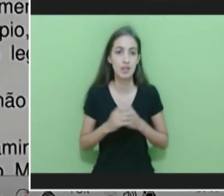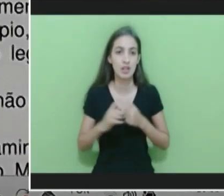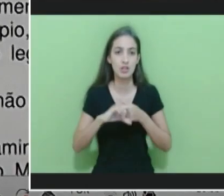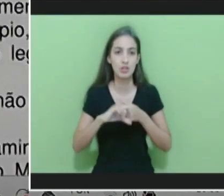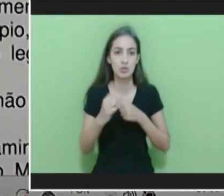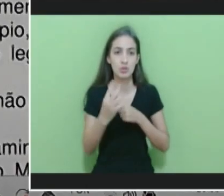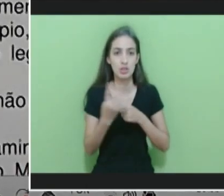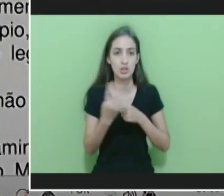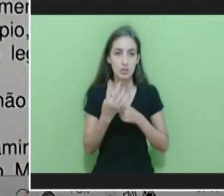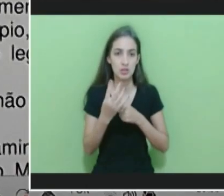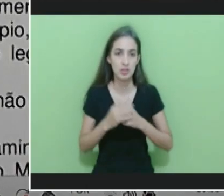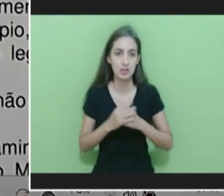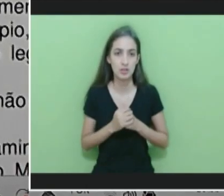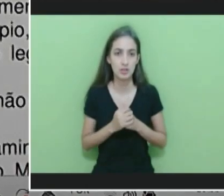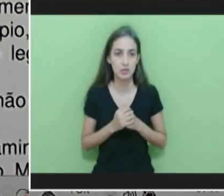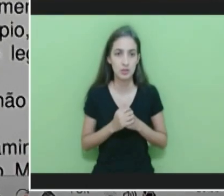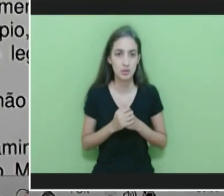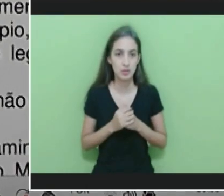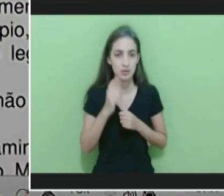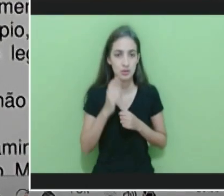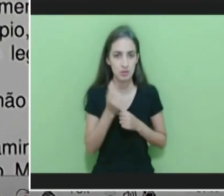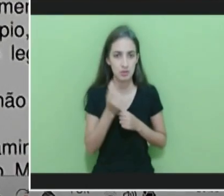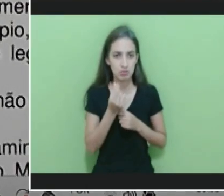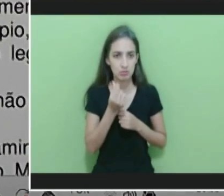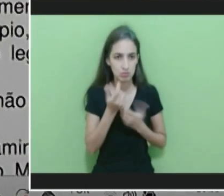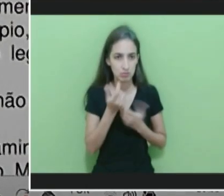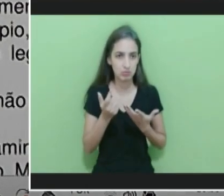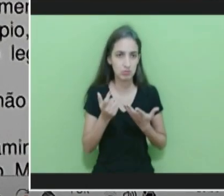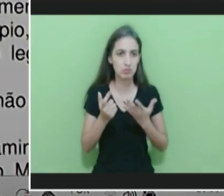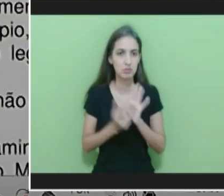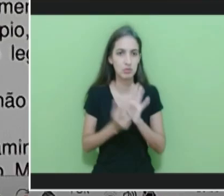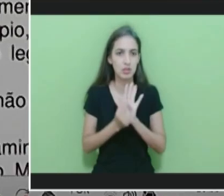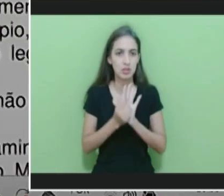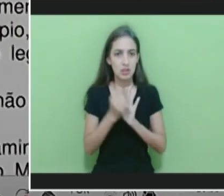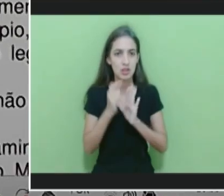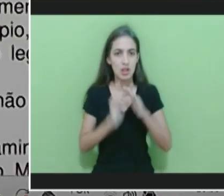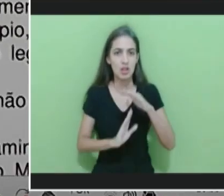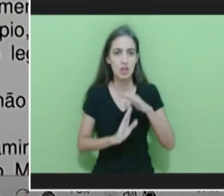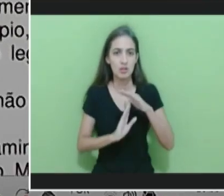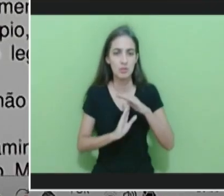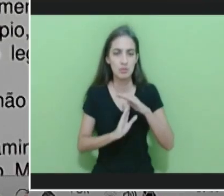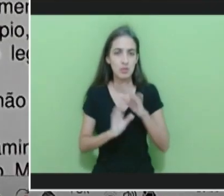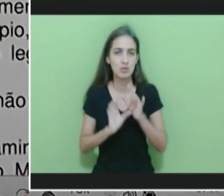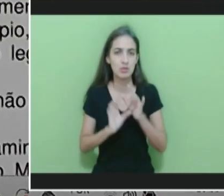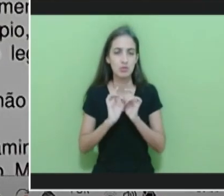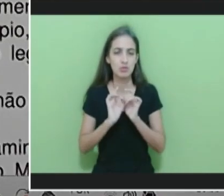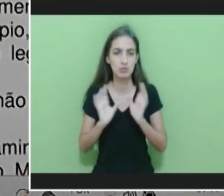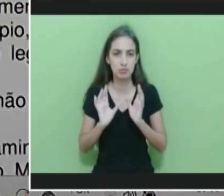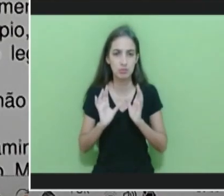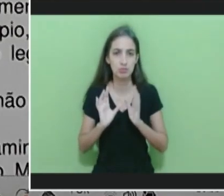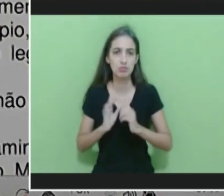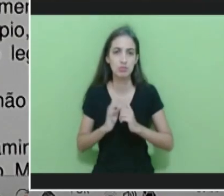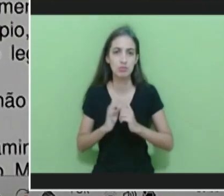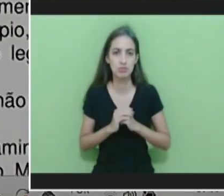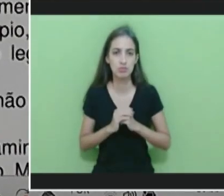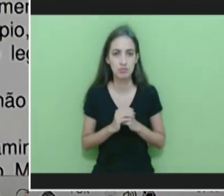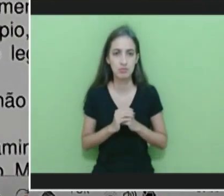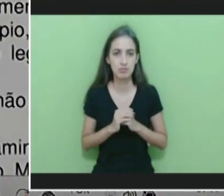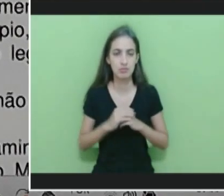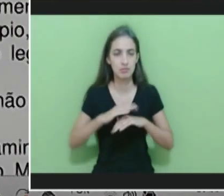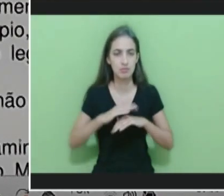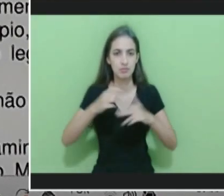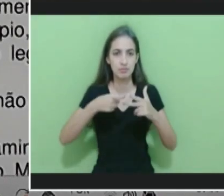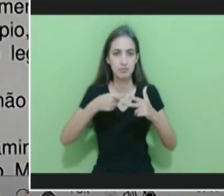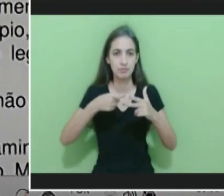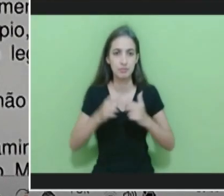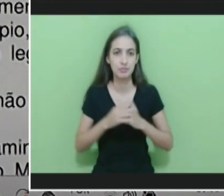financeira, a retomada da execução orçamentária dar-se-á nos limites da disponibilidade mediante ato do Executivo.